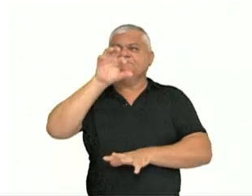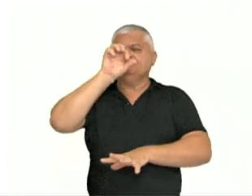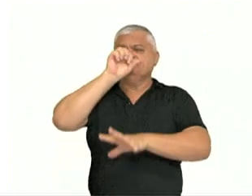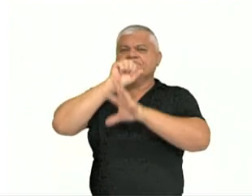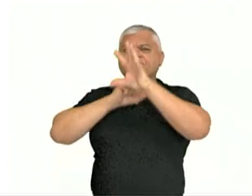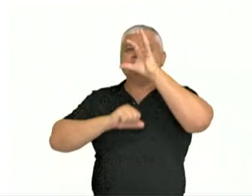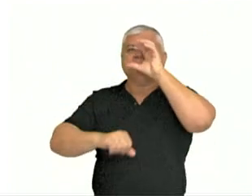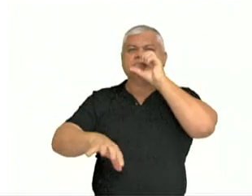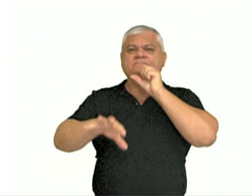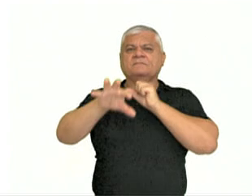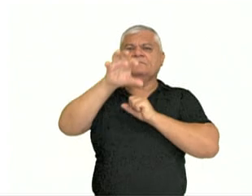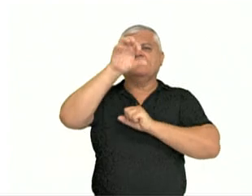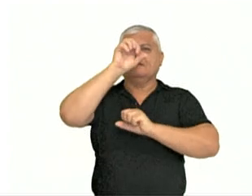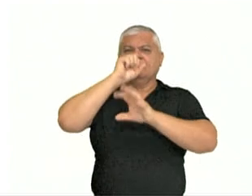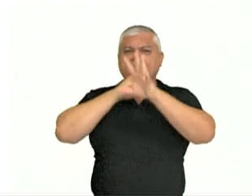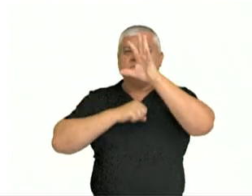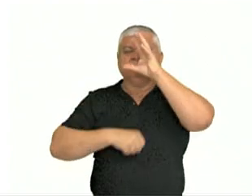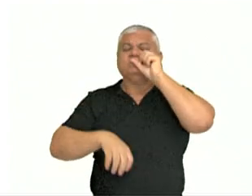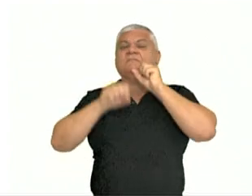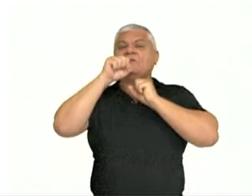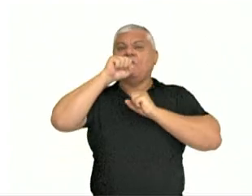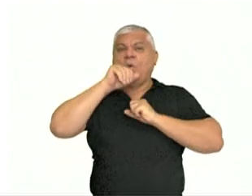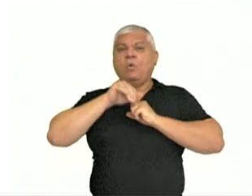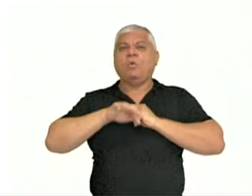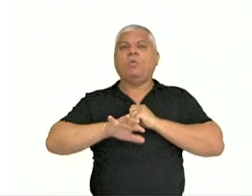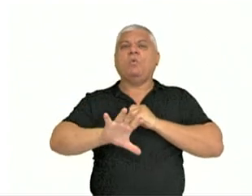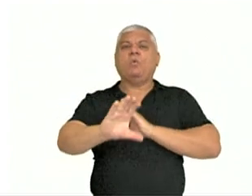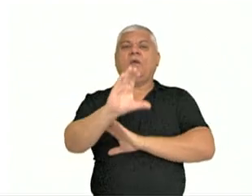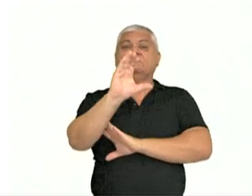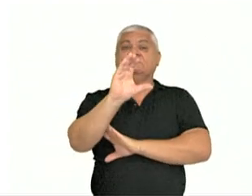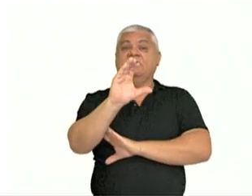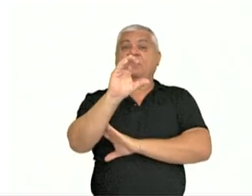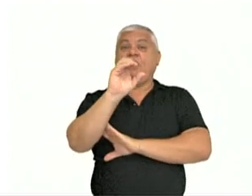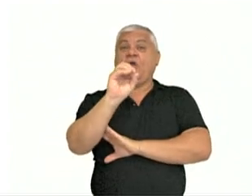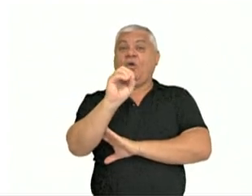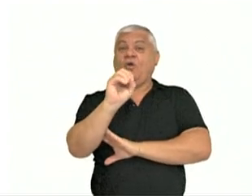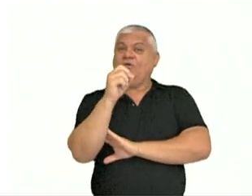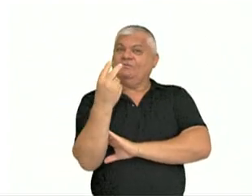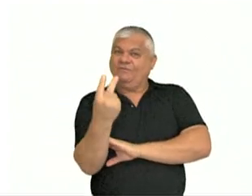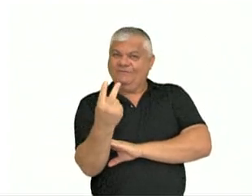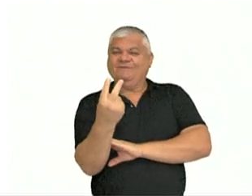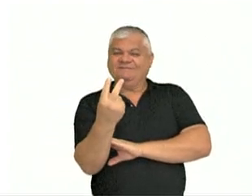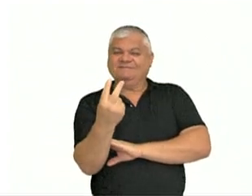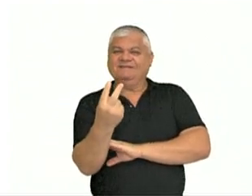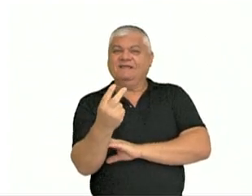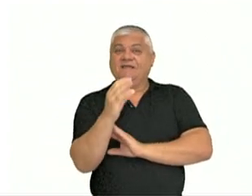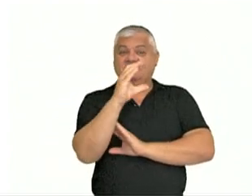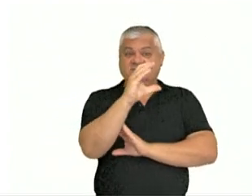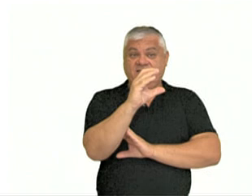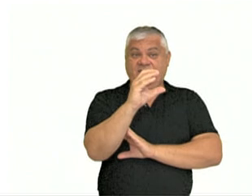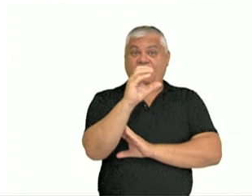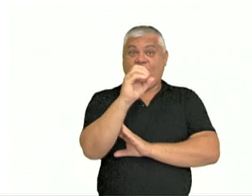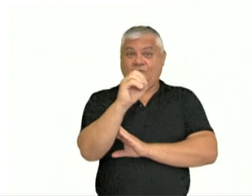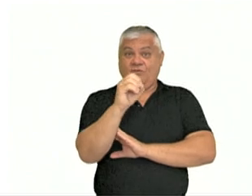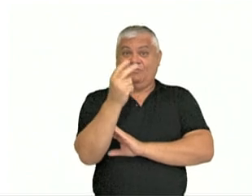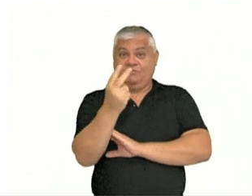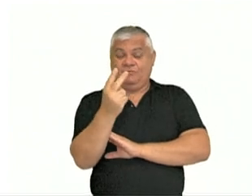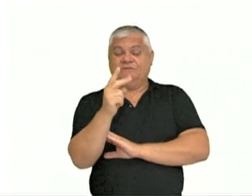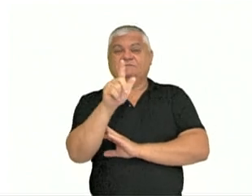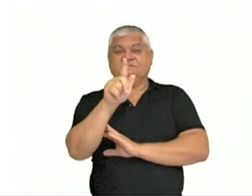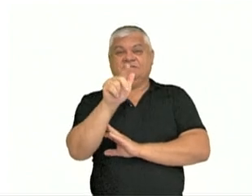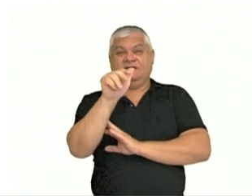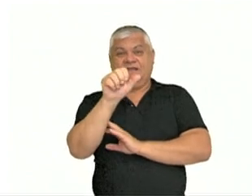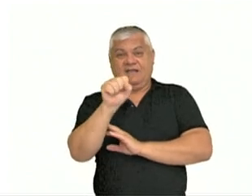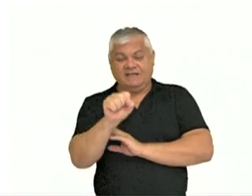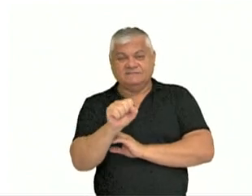respiração, eliminamos o CO2, que é o gás carbônico. O gás carbônico precisa ser eliminado,